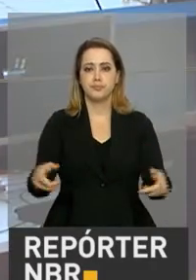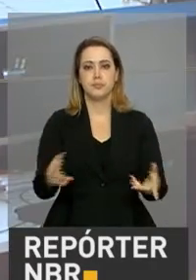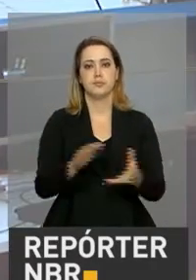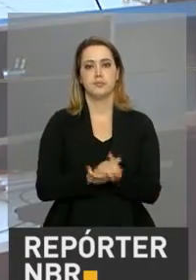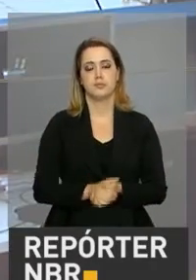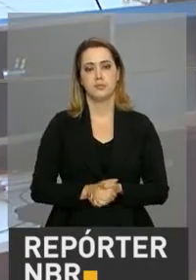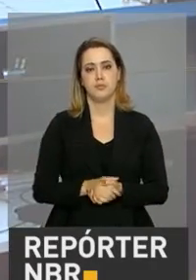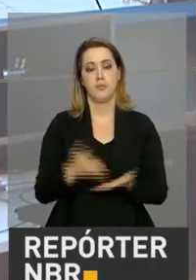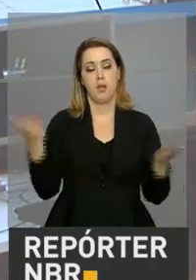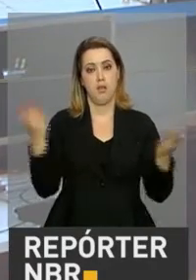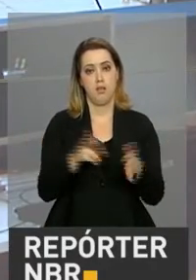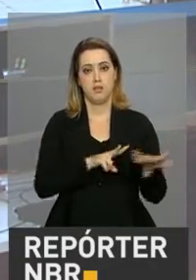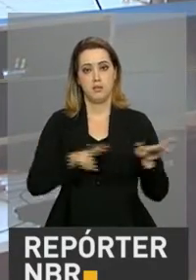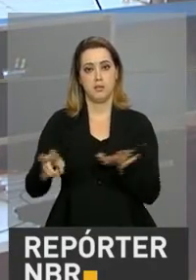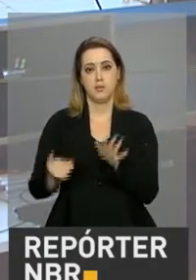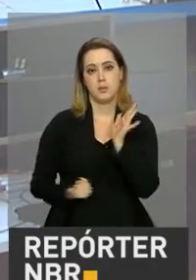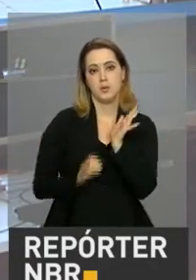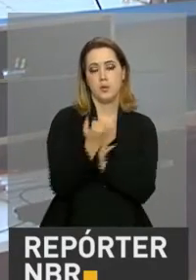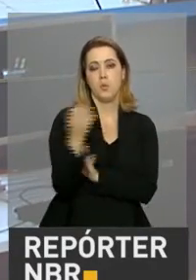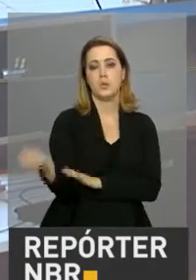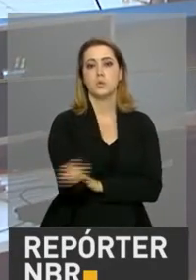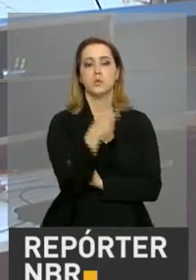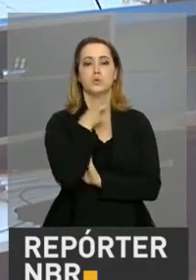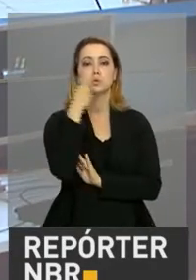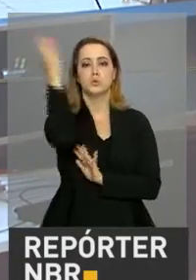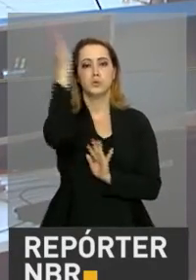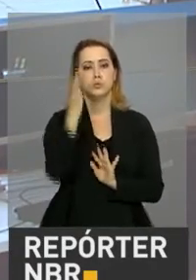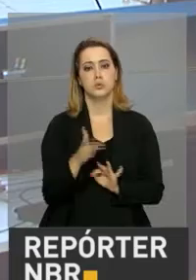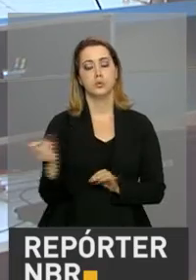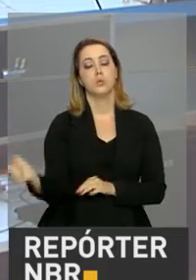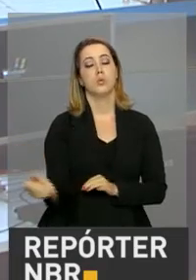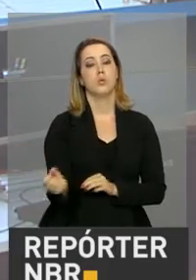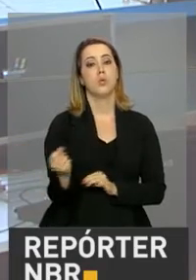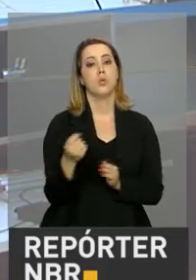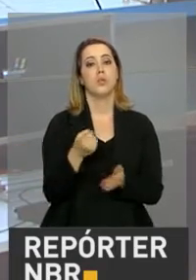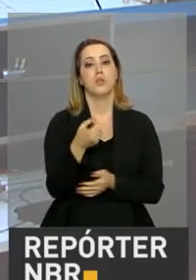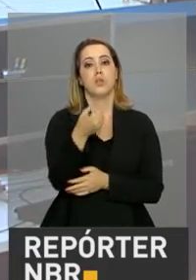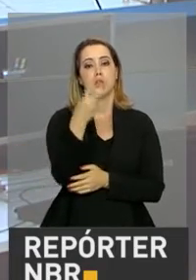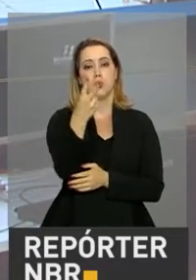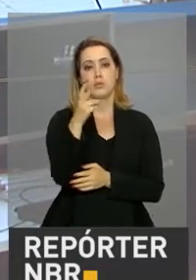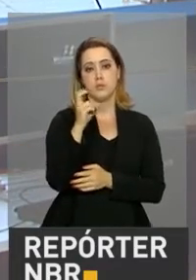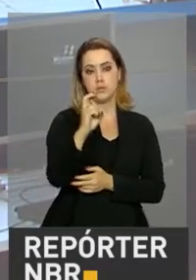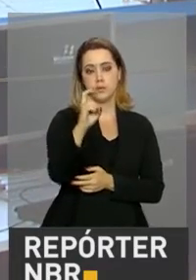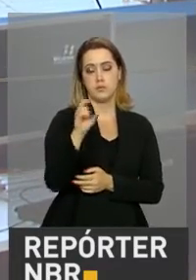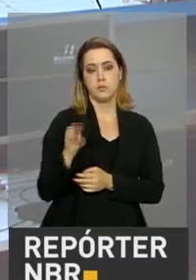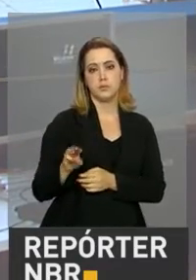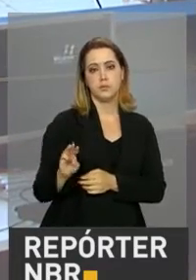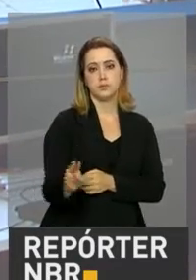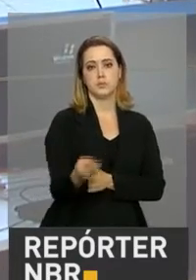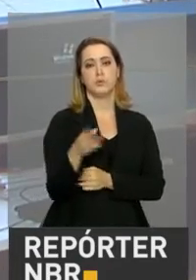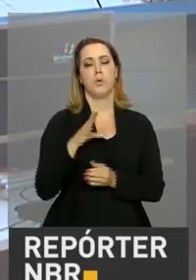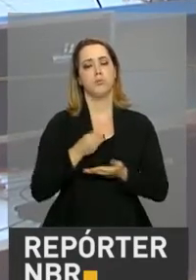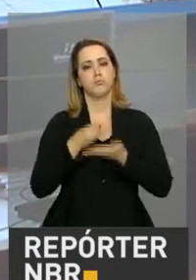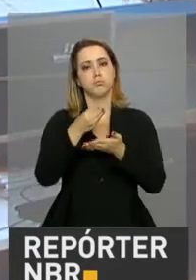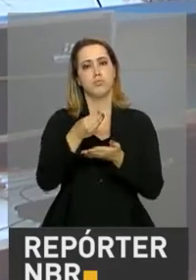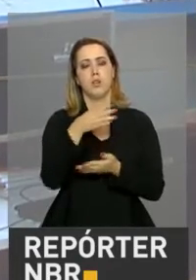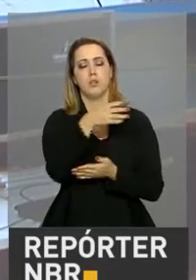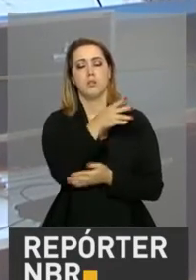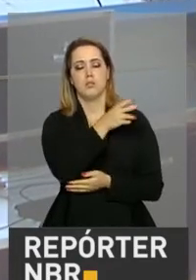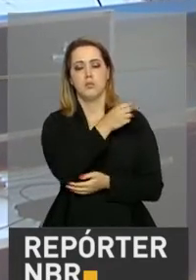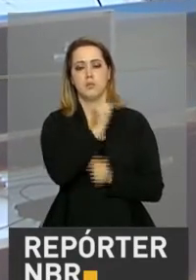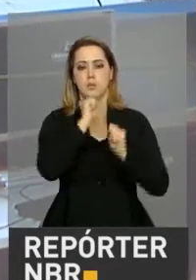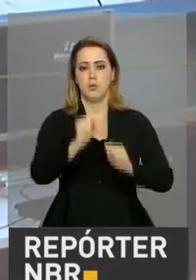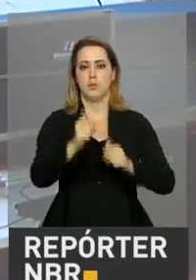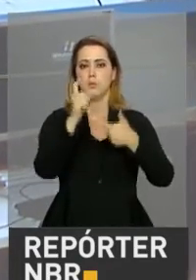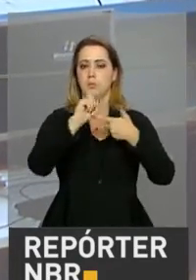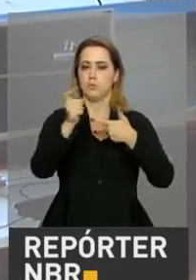esta semana estreou a nova voz do brasil os primeiros 25 minutos do programa são dedicados ao poder executivo federal